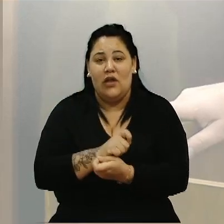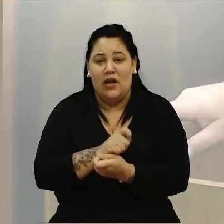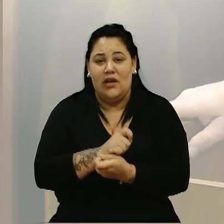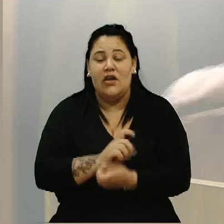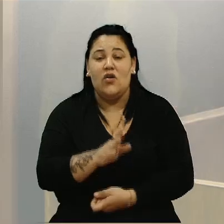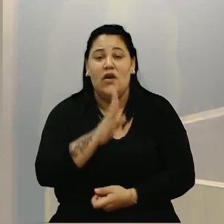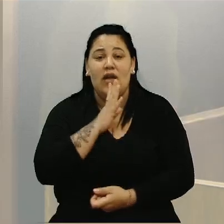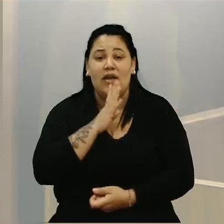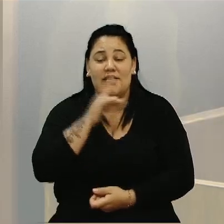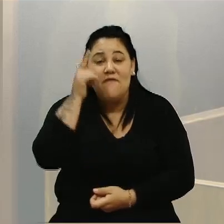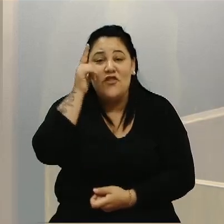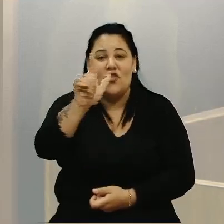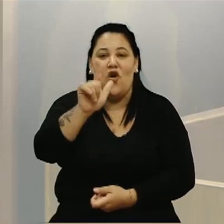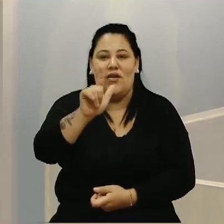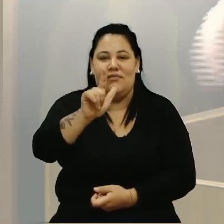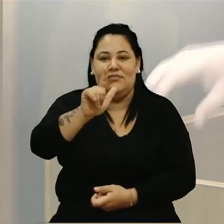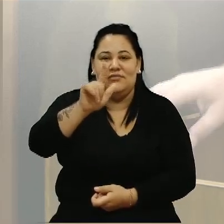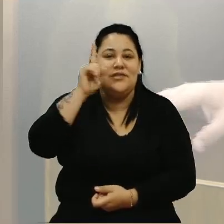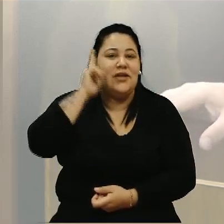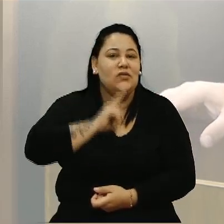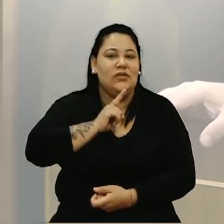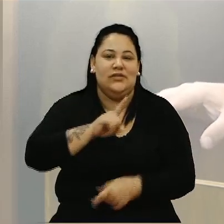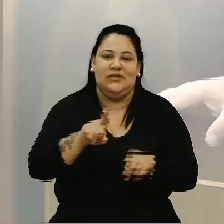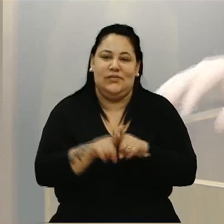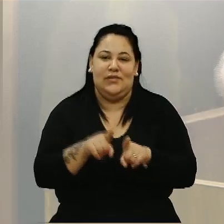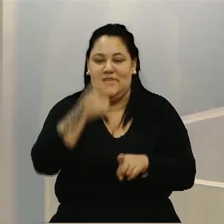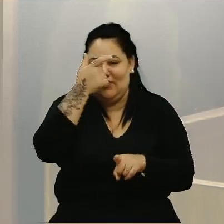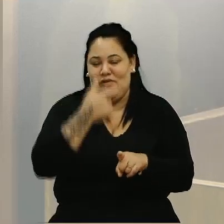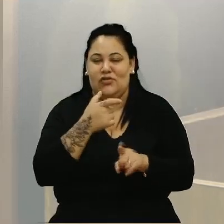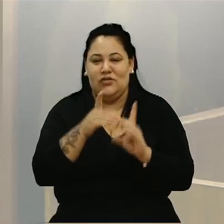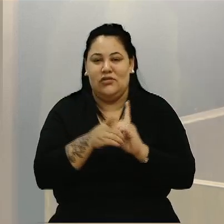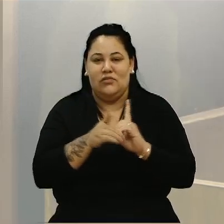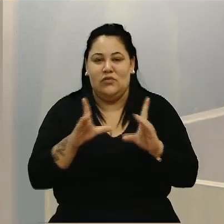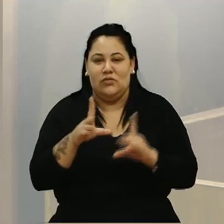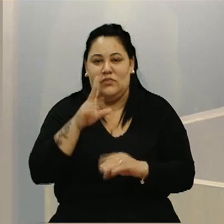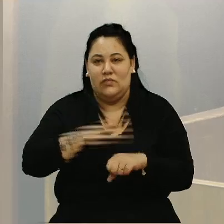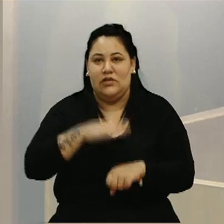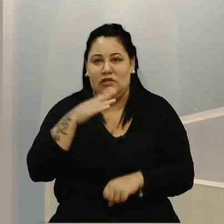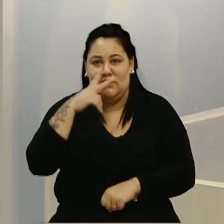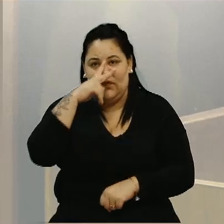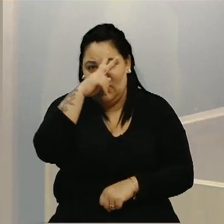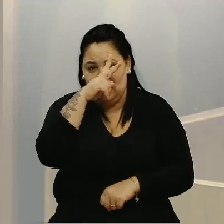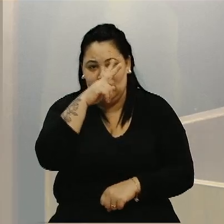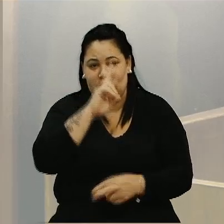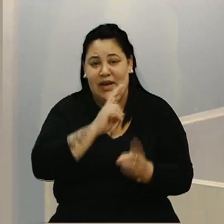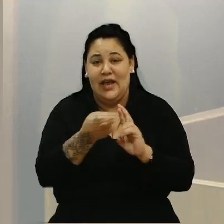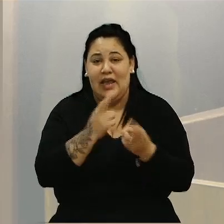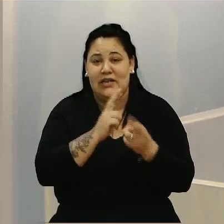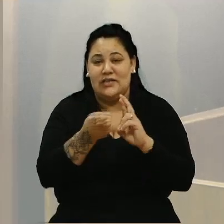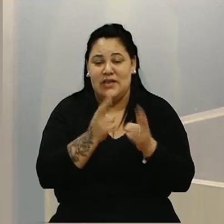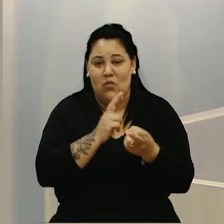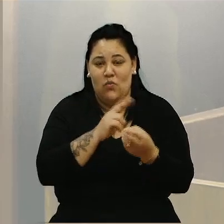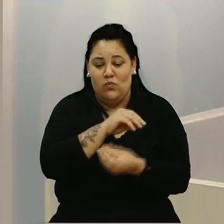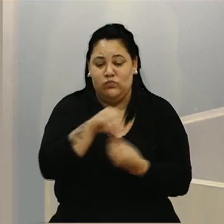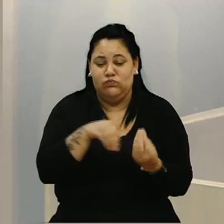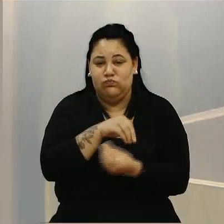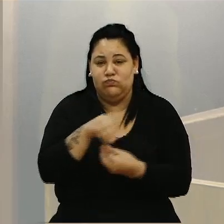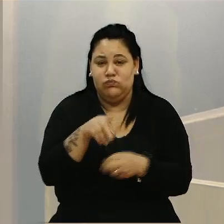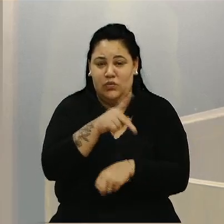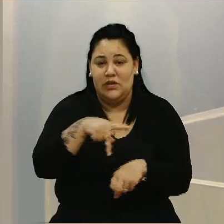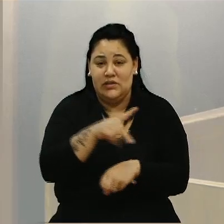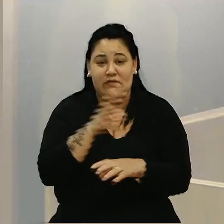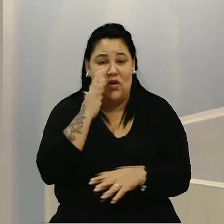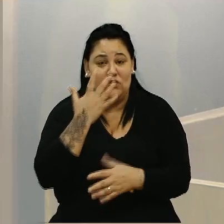nos Estados Unidos, e acho que isso é importante para a democracia, para o fortalecimento das relações internacionais que vão acontecer a partir de agora, e que o